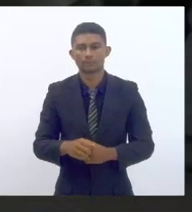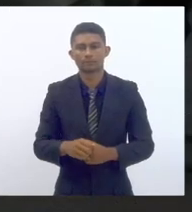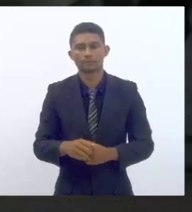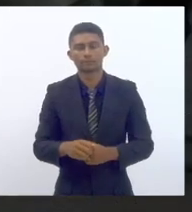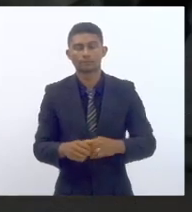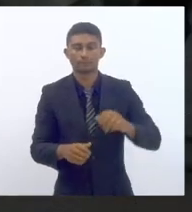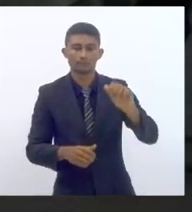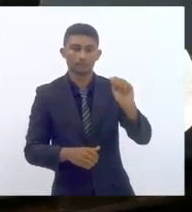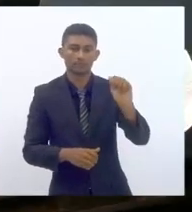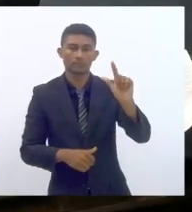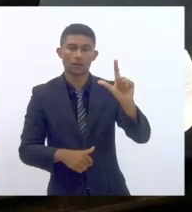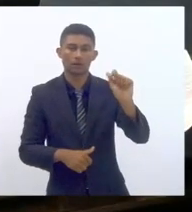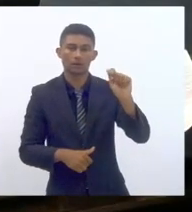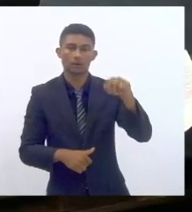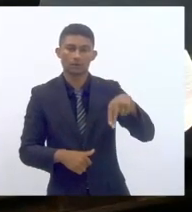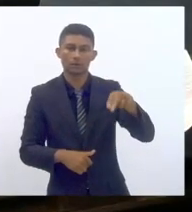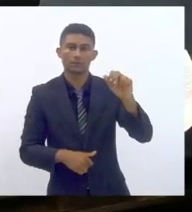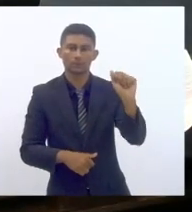Passos.